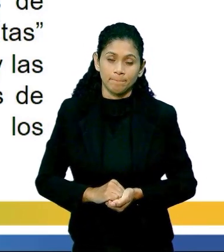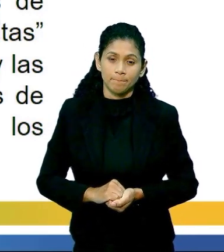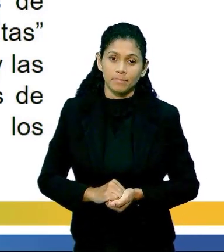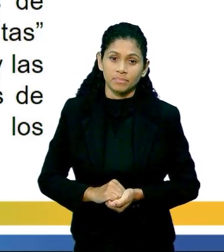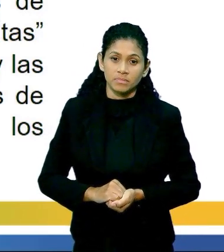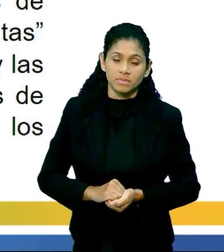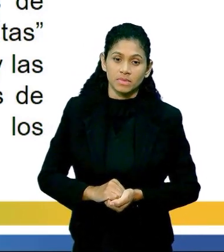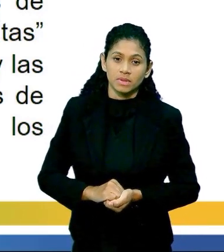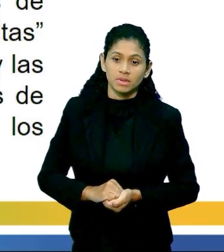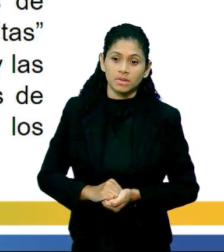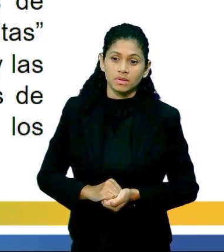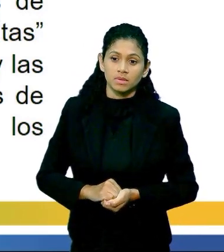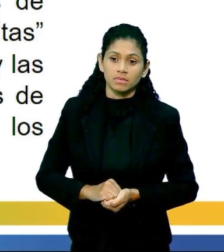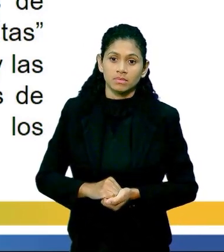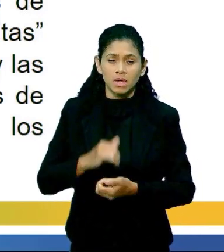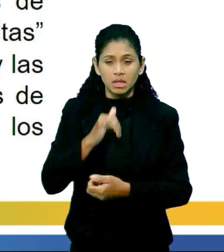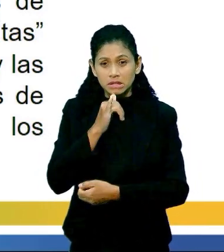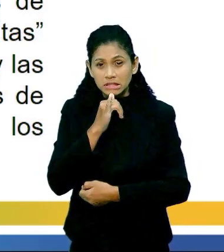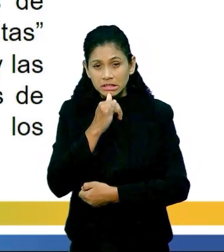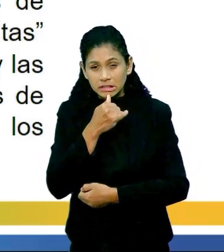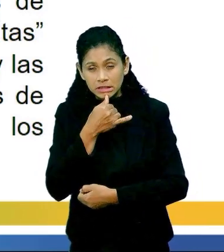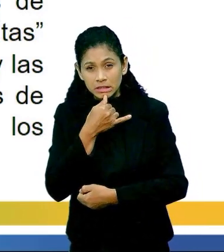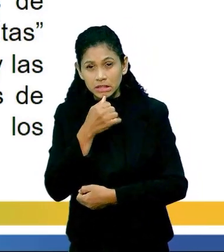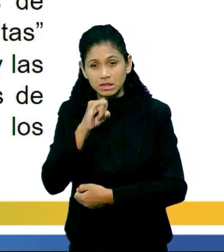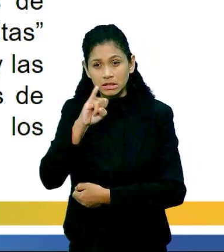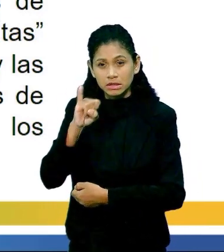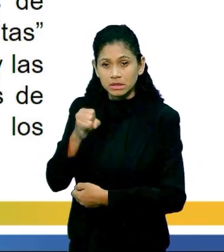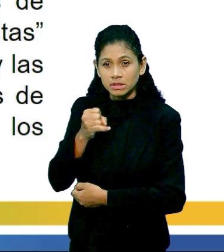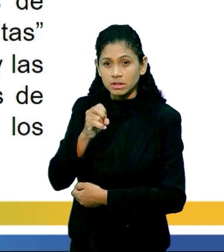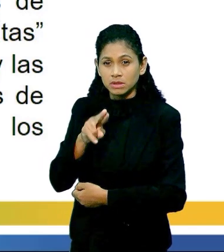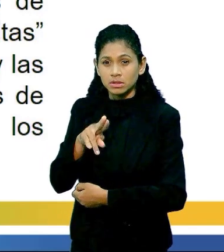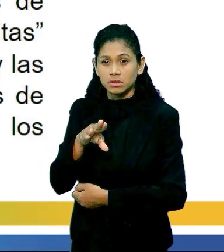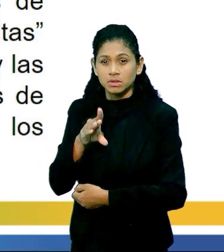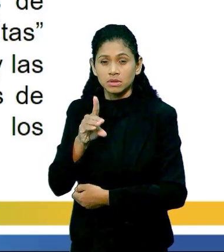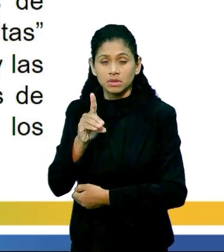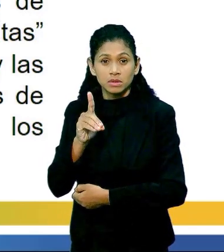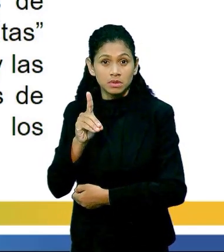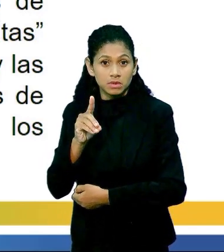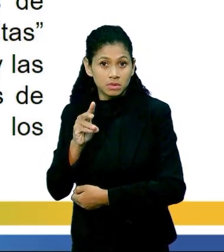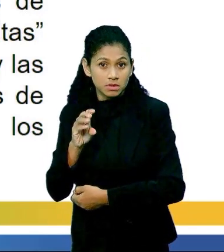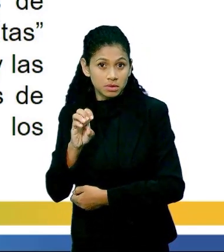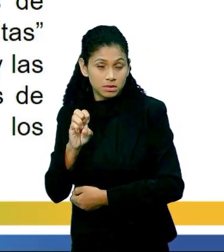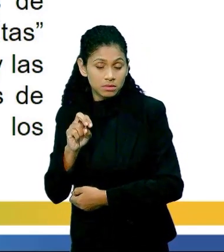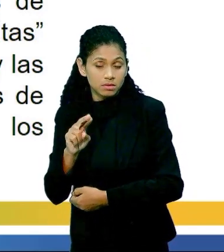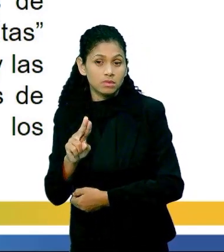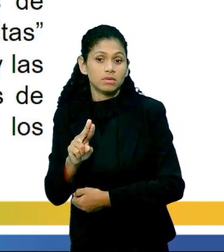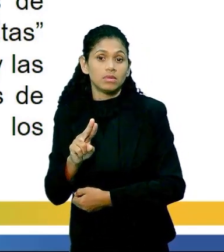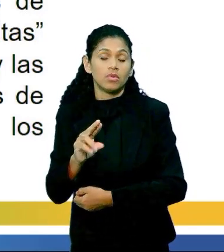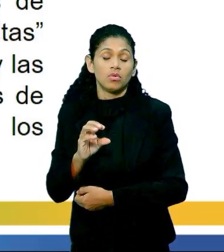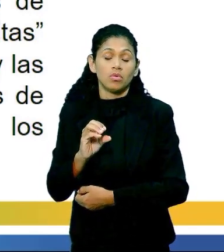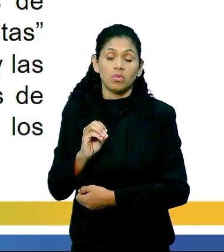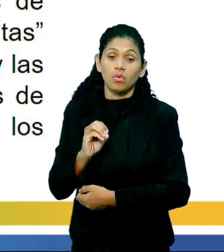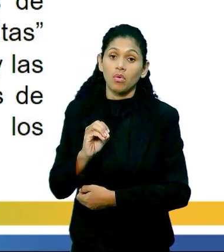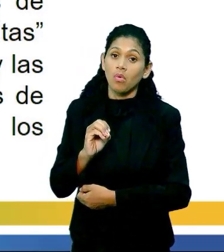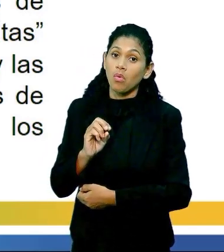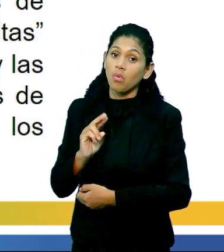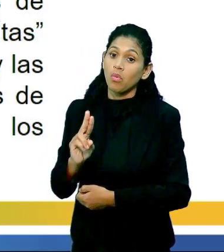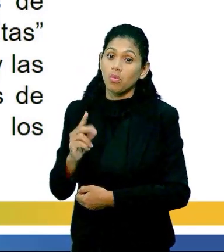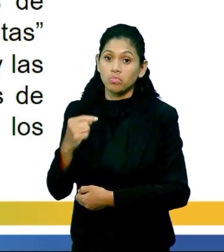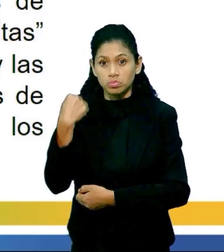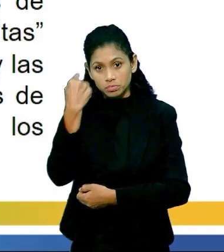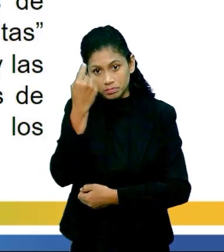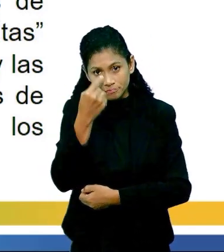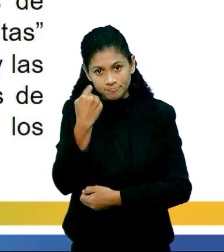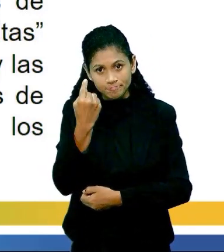ali, né, o nome de Sefard, como é denominado na Espanha, na língua hebreia, desperta na gente de Istambul, que estamos